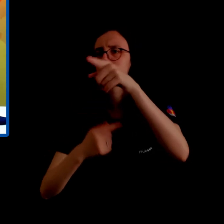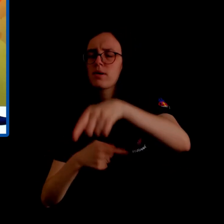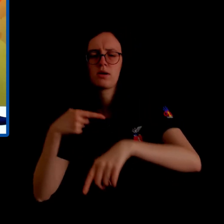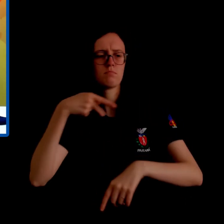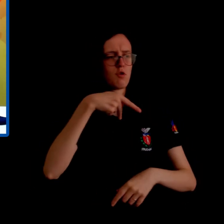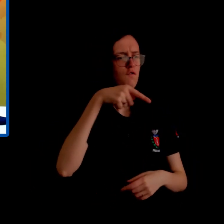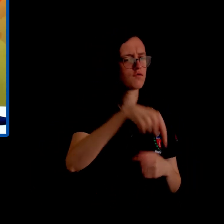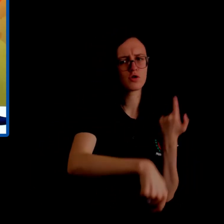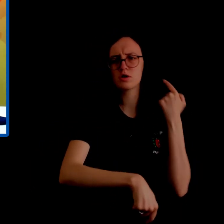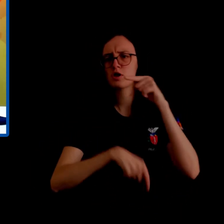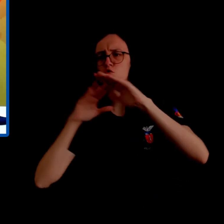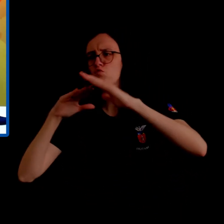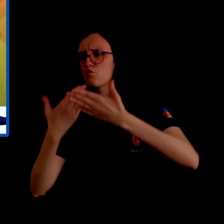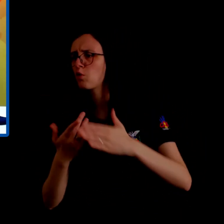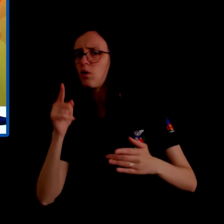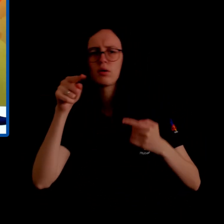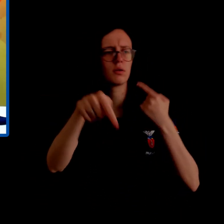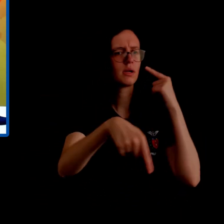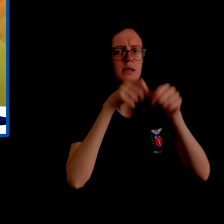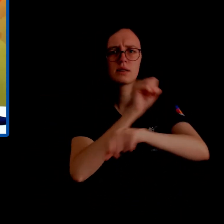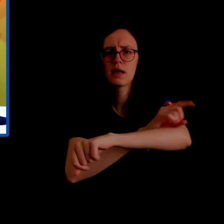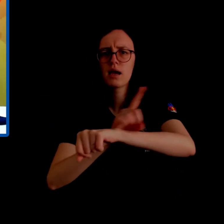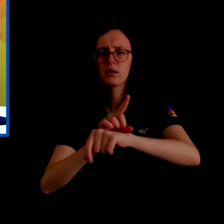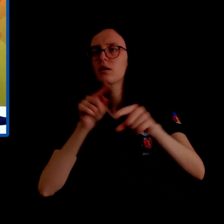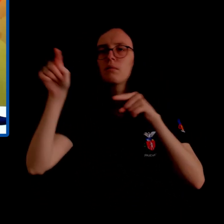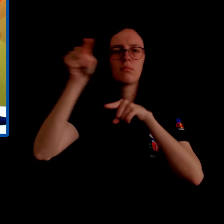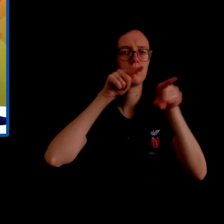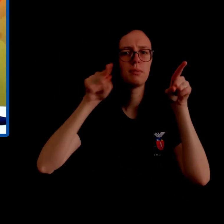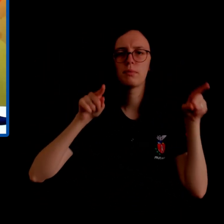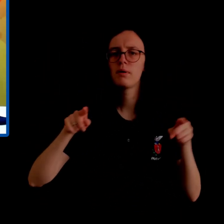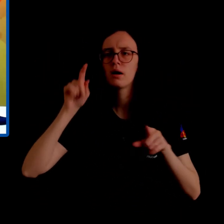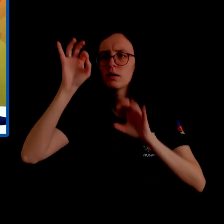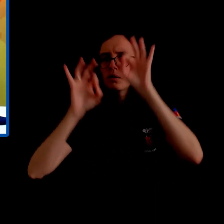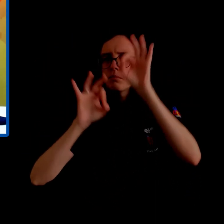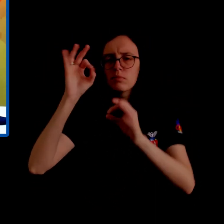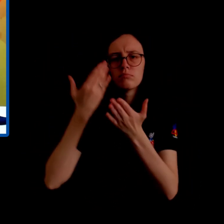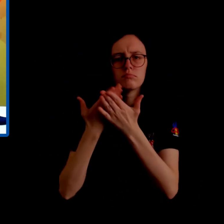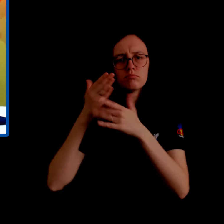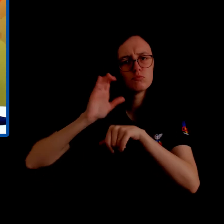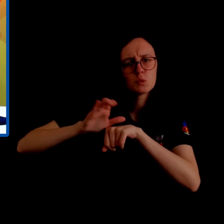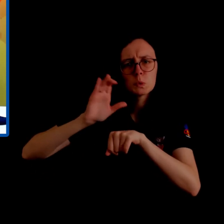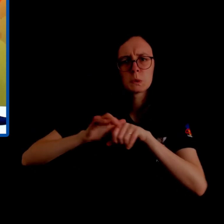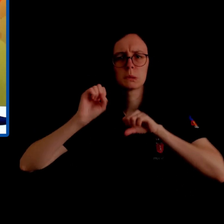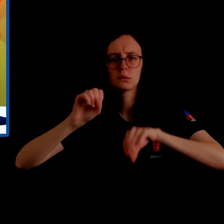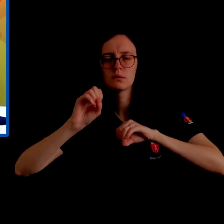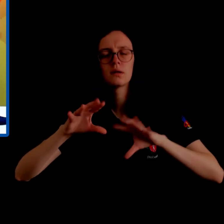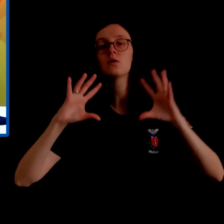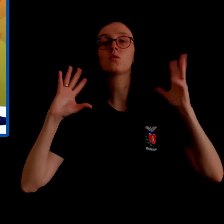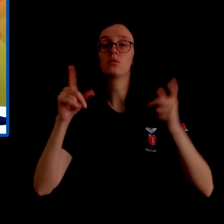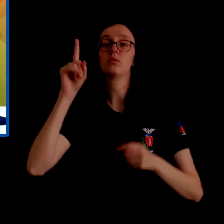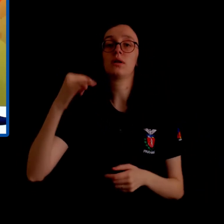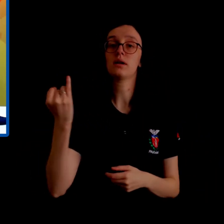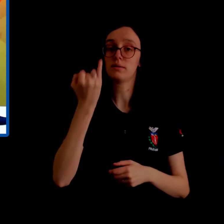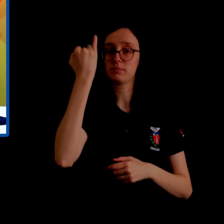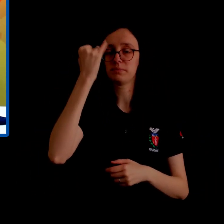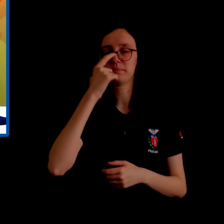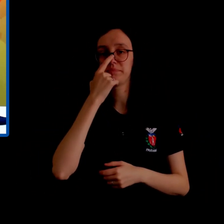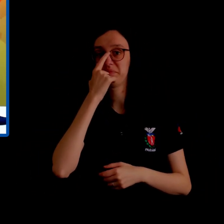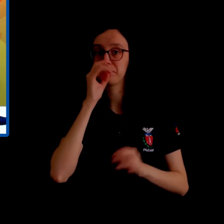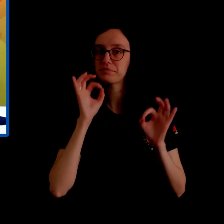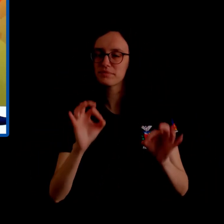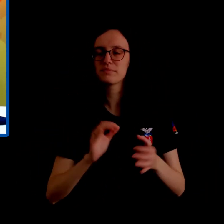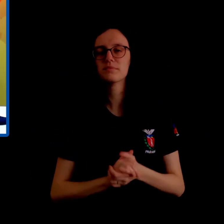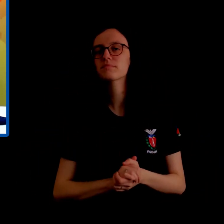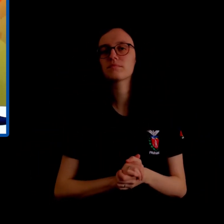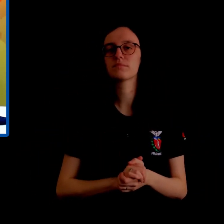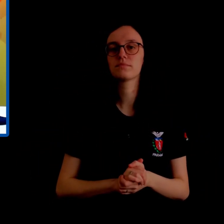professor, da escola, da SED, do plano de formação. Então, tudo isso será ressignificado, tá certo? E